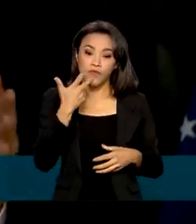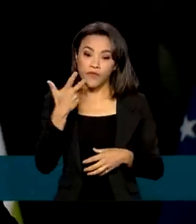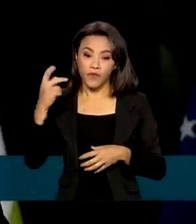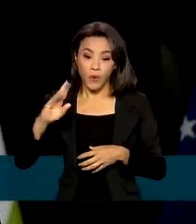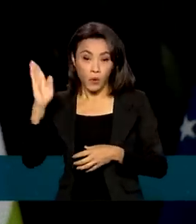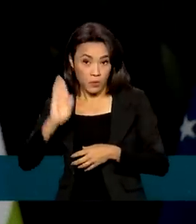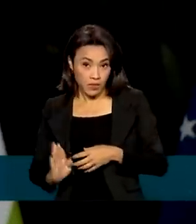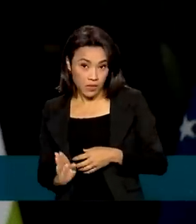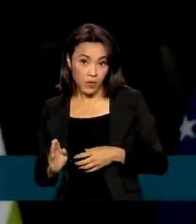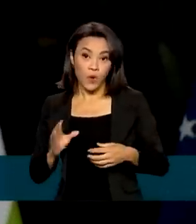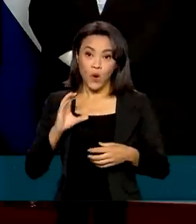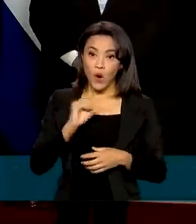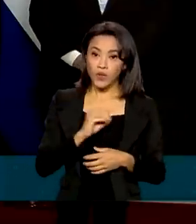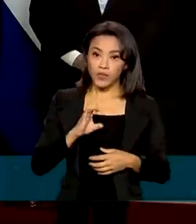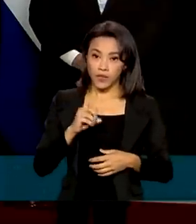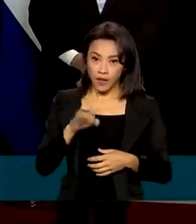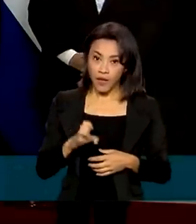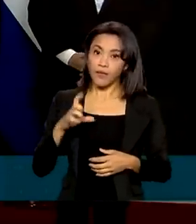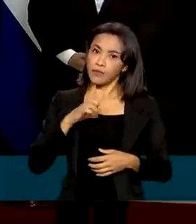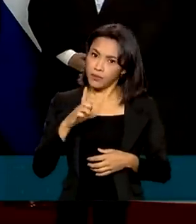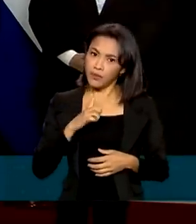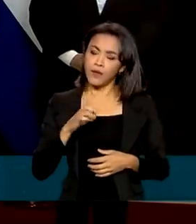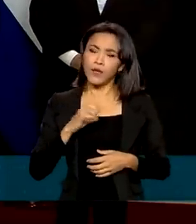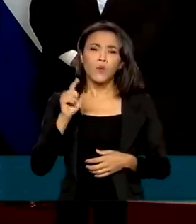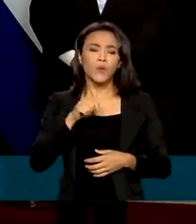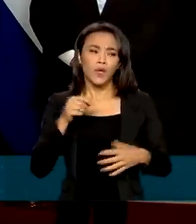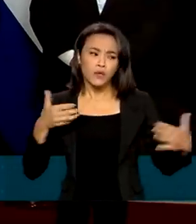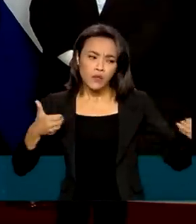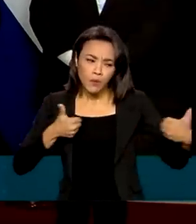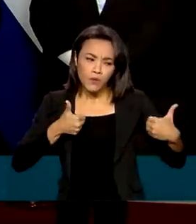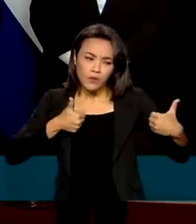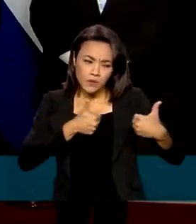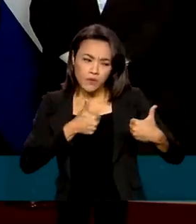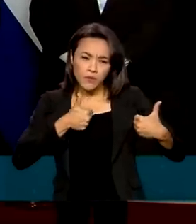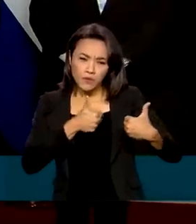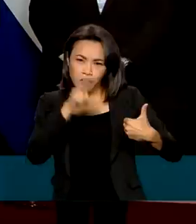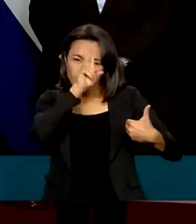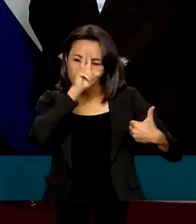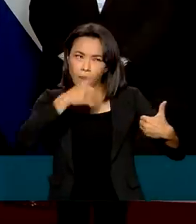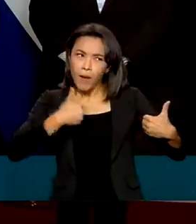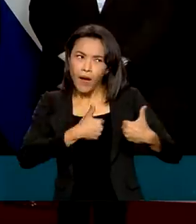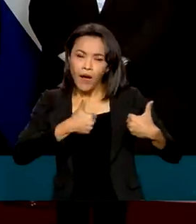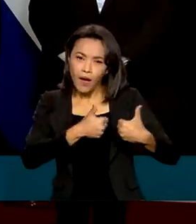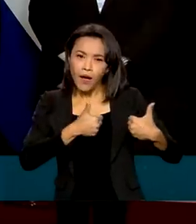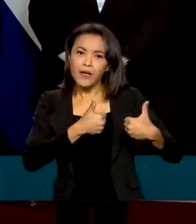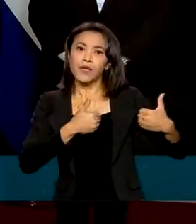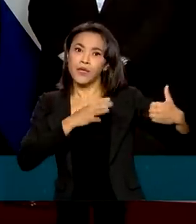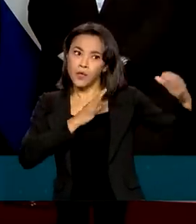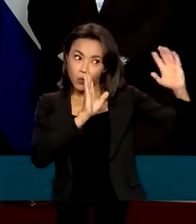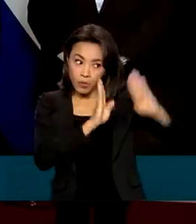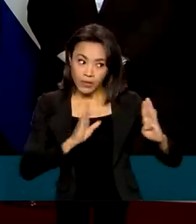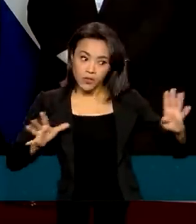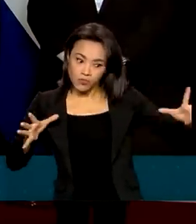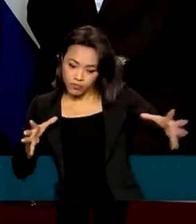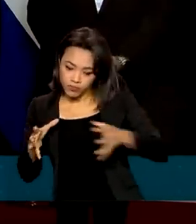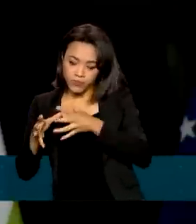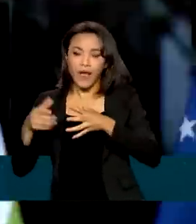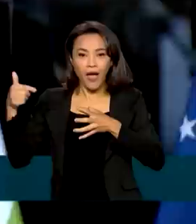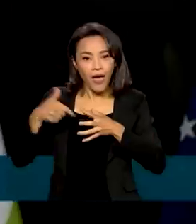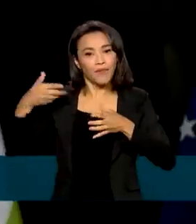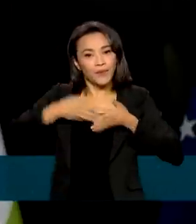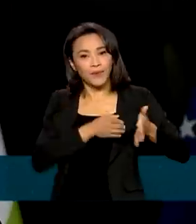e OCDE contam com um histórico de aproximação crescente e que a acessão do Brasil ao bloco está no caminho